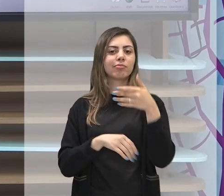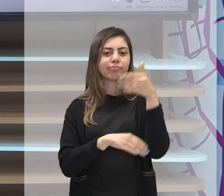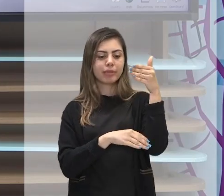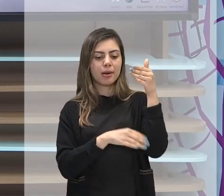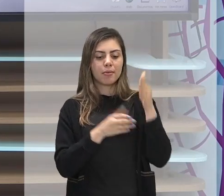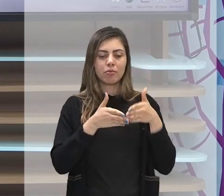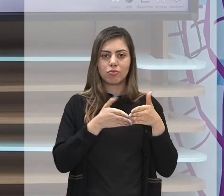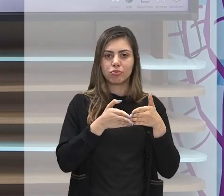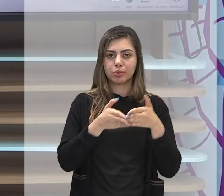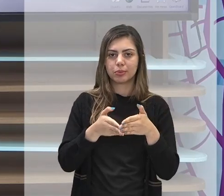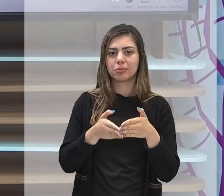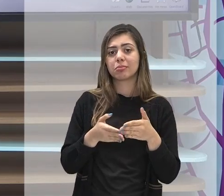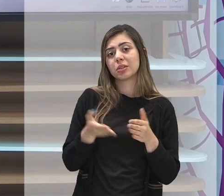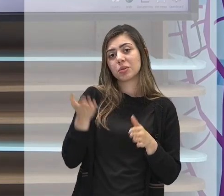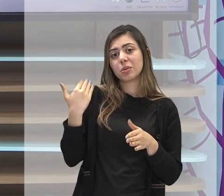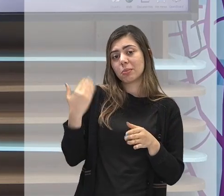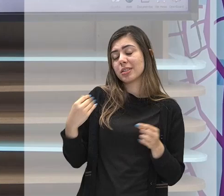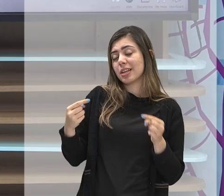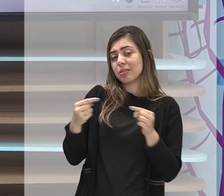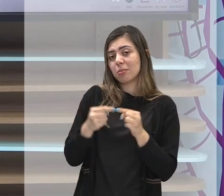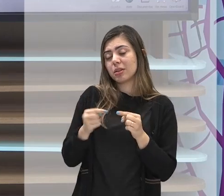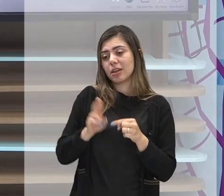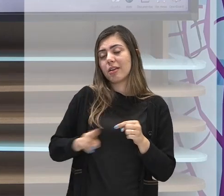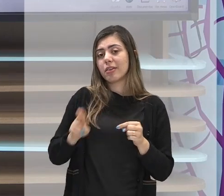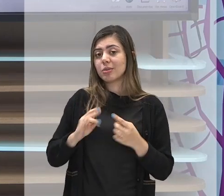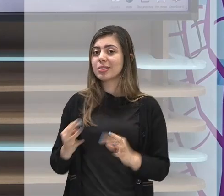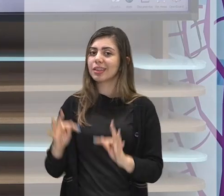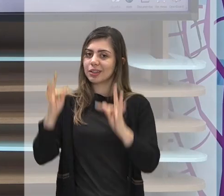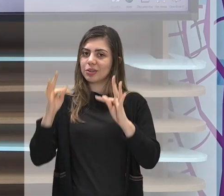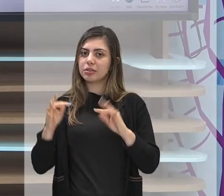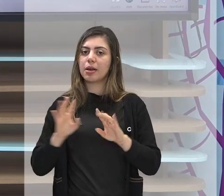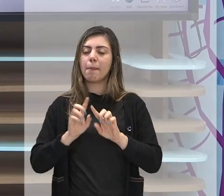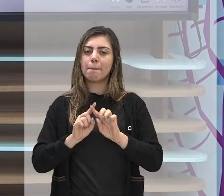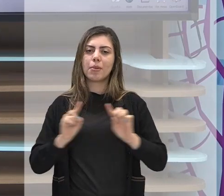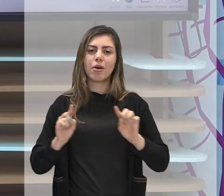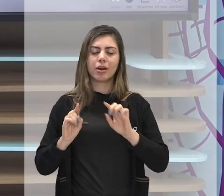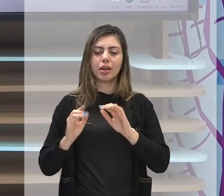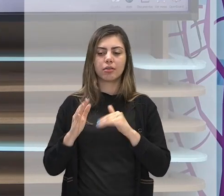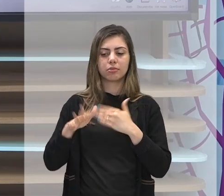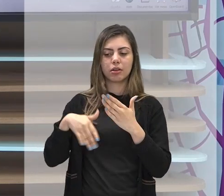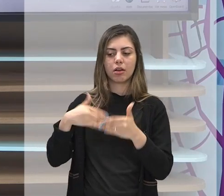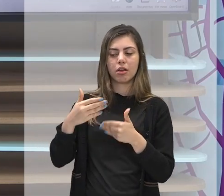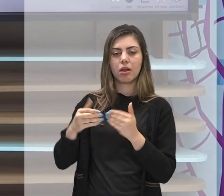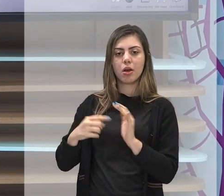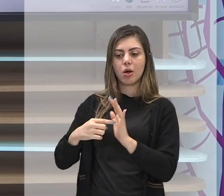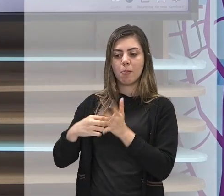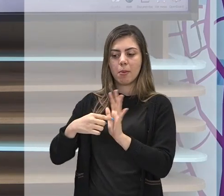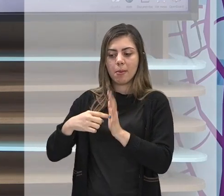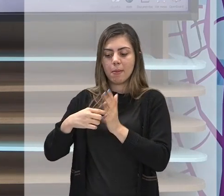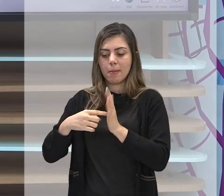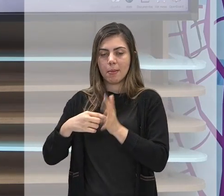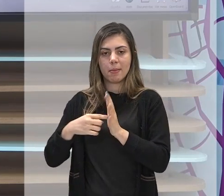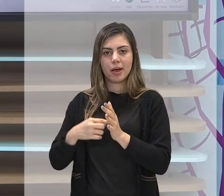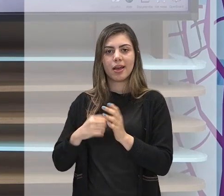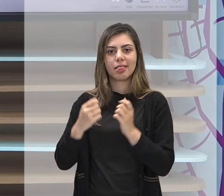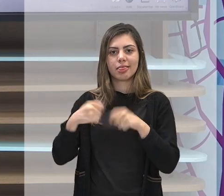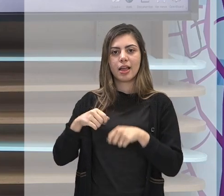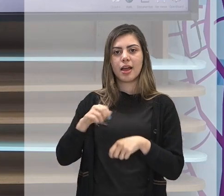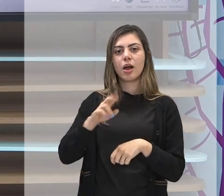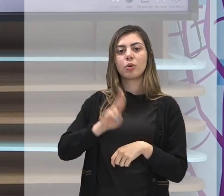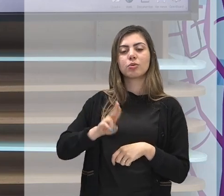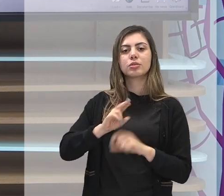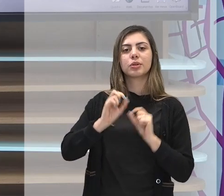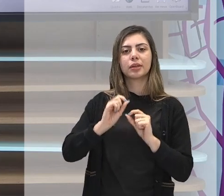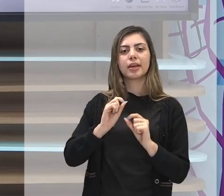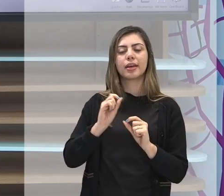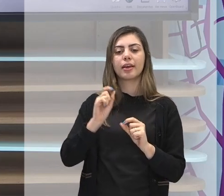de locomoção daquele momento. Mas a partir do momento em que as pessoas descobriram os motores a vapor, adivinha?